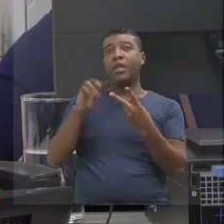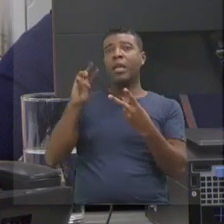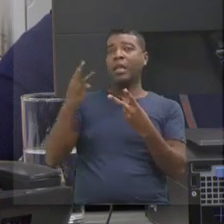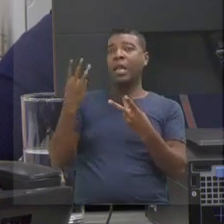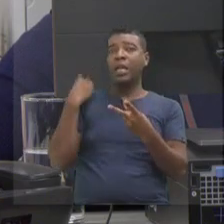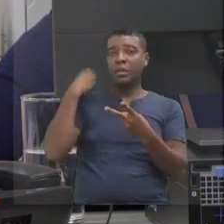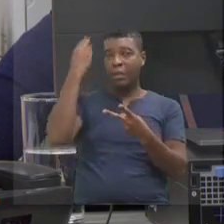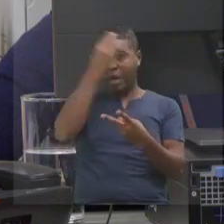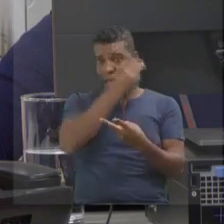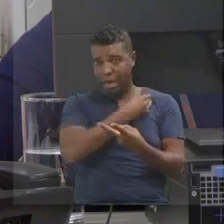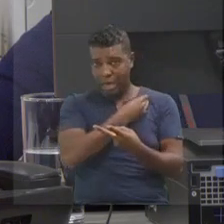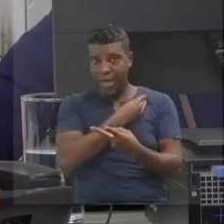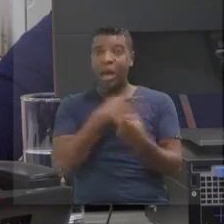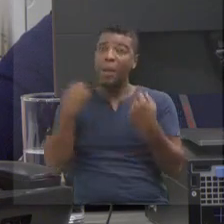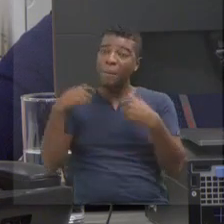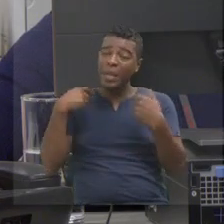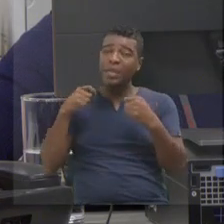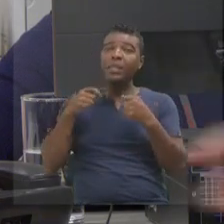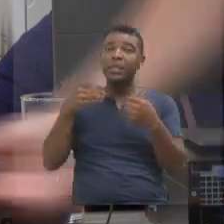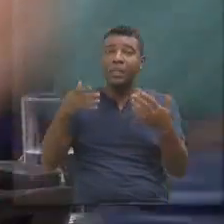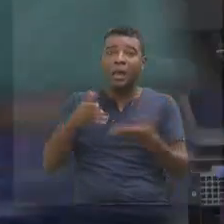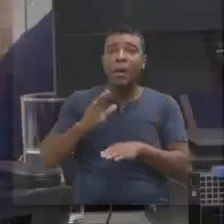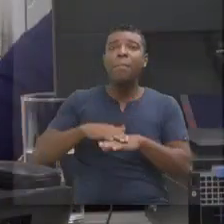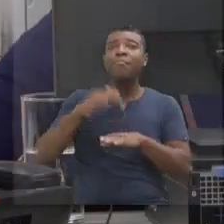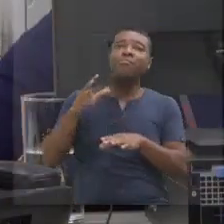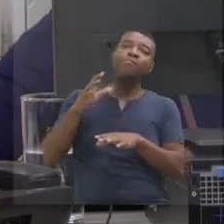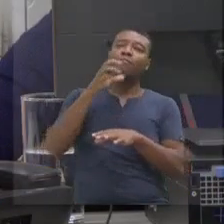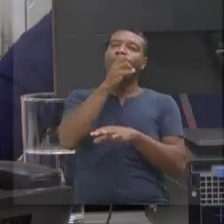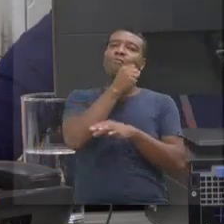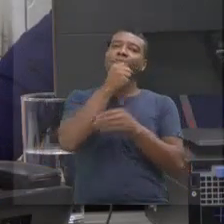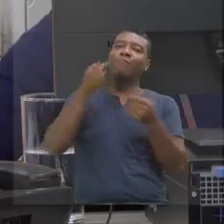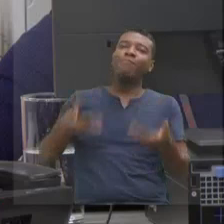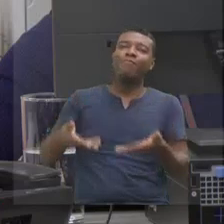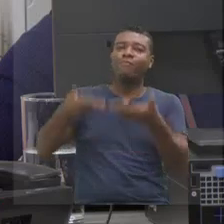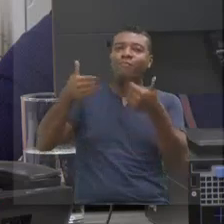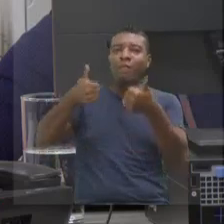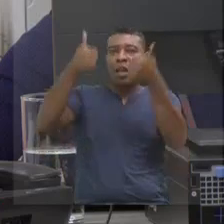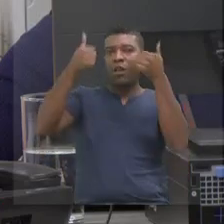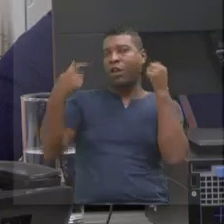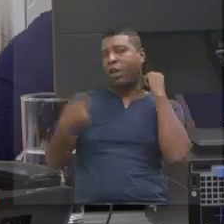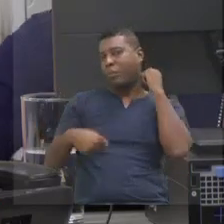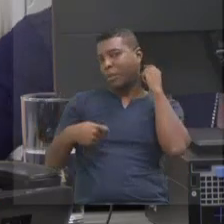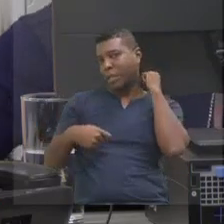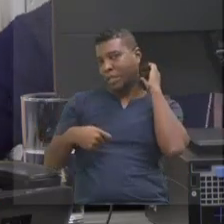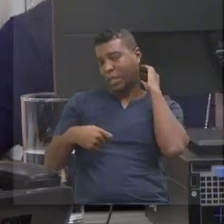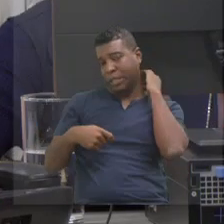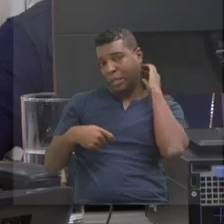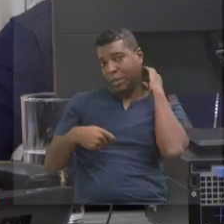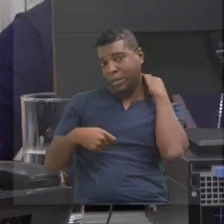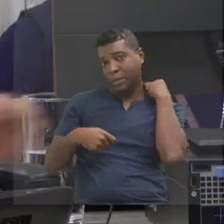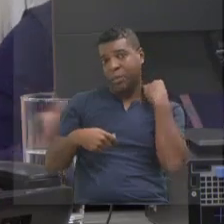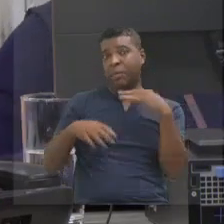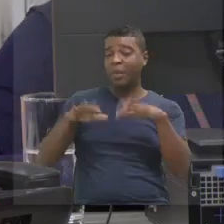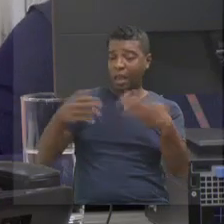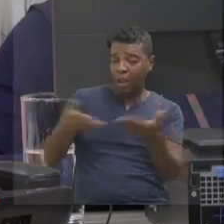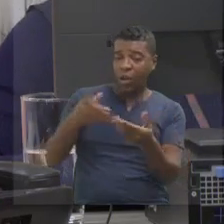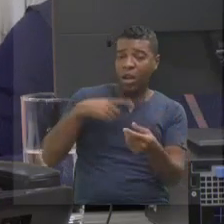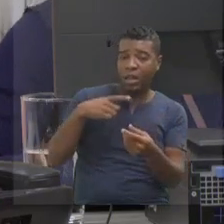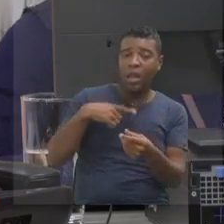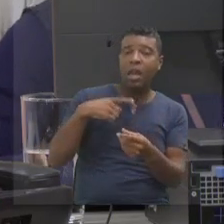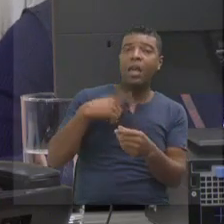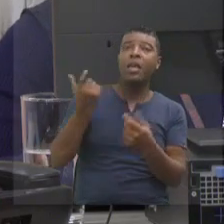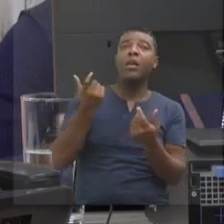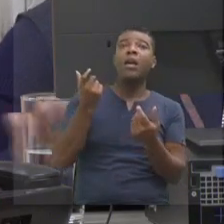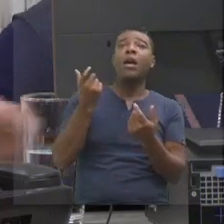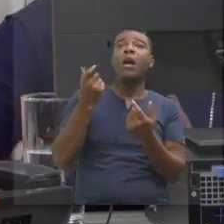precisa avançar né a alta complexidade e hoje nós somos referenciados pelo Hospital de Clínicas de